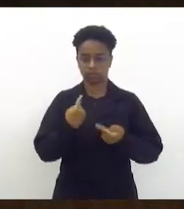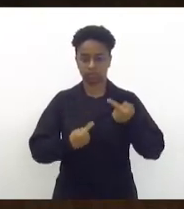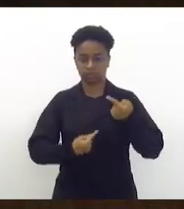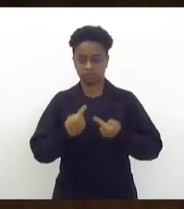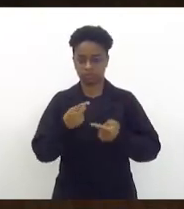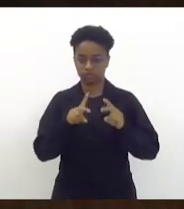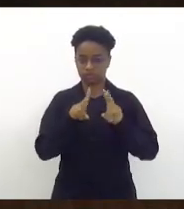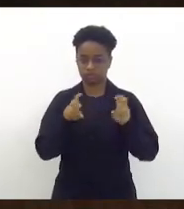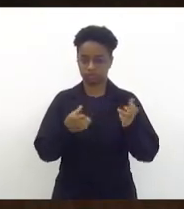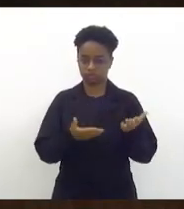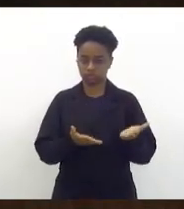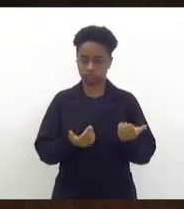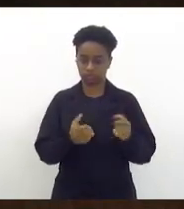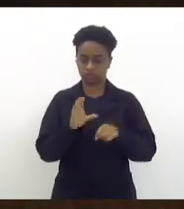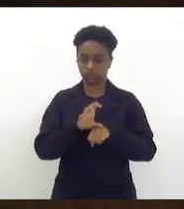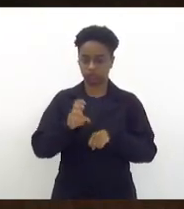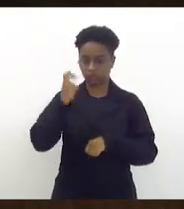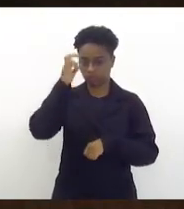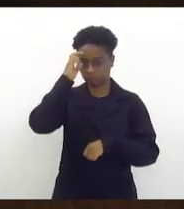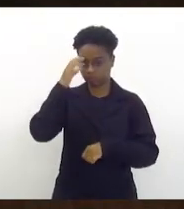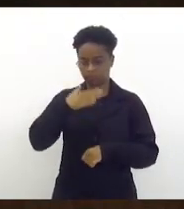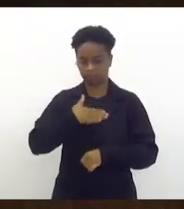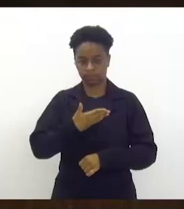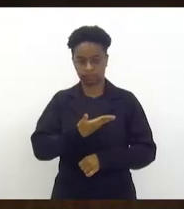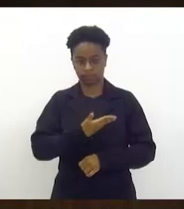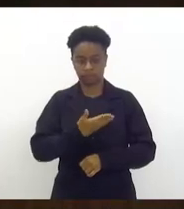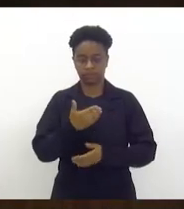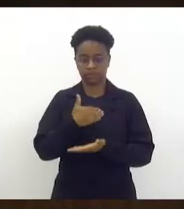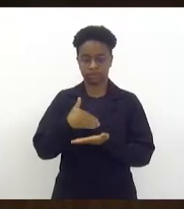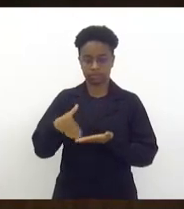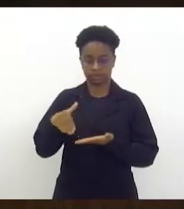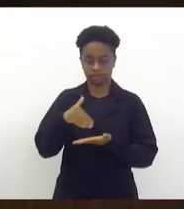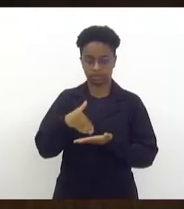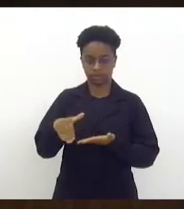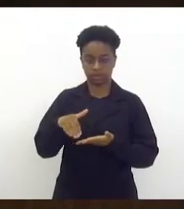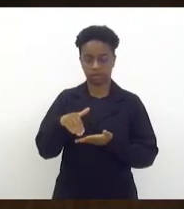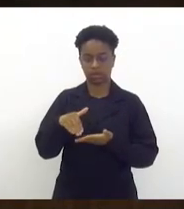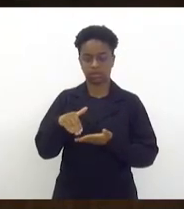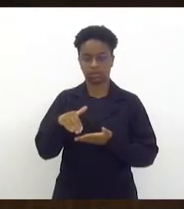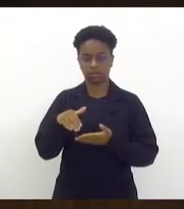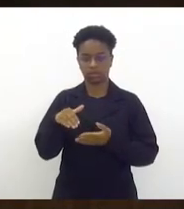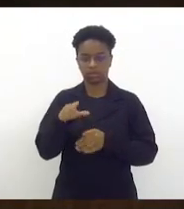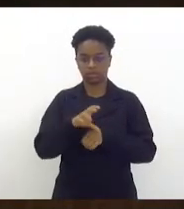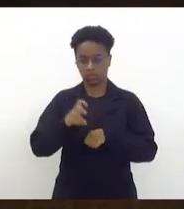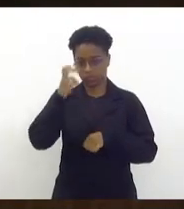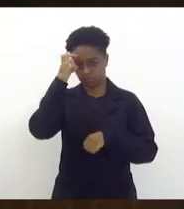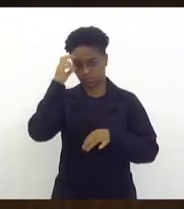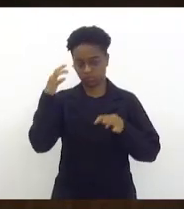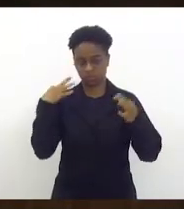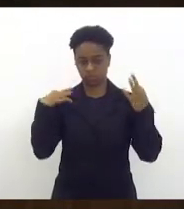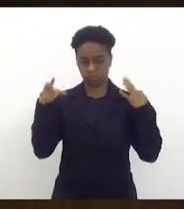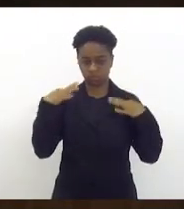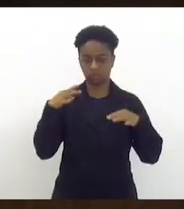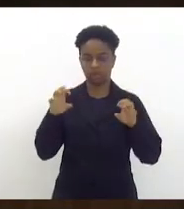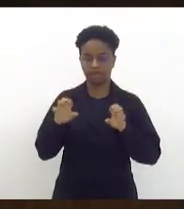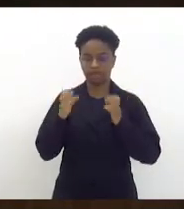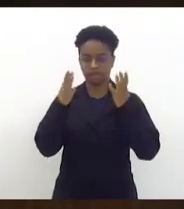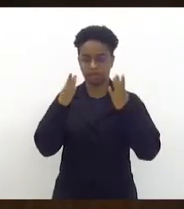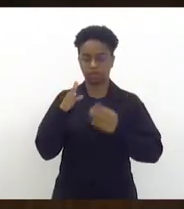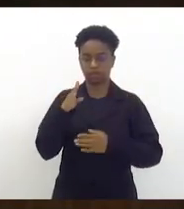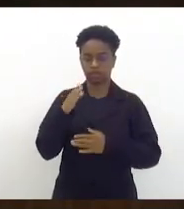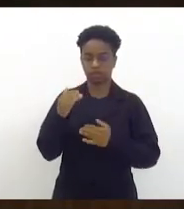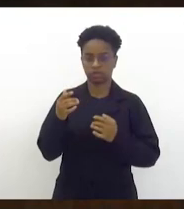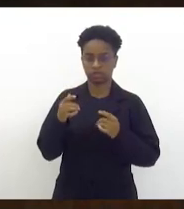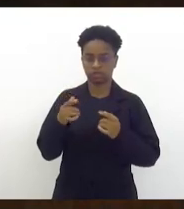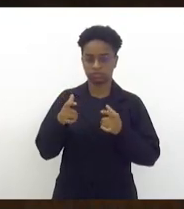juventude e em cultura, do meu amigo, secretário municipal de Cultura, Turismo e Eventos do município de Magé, Bruno